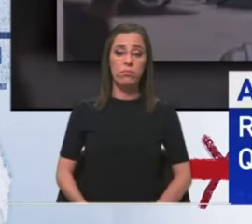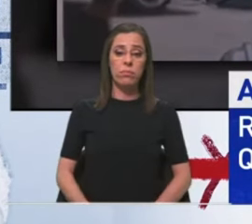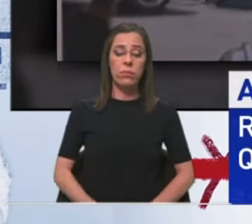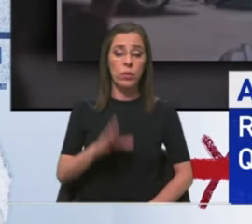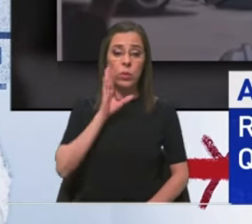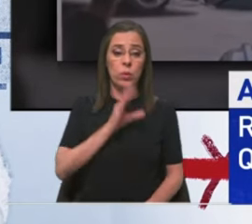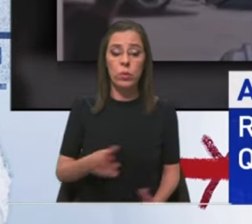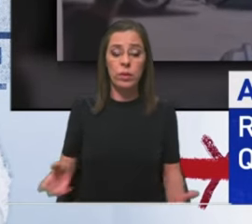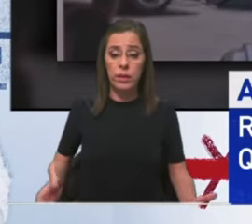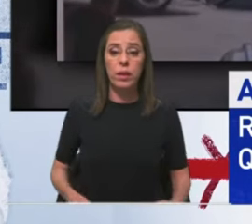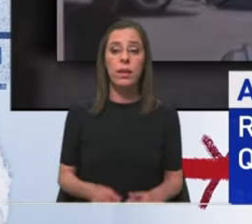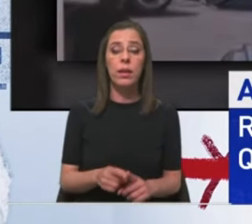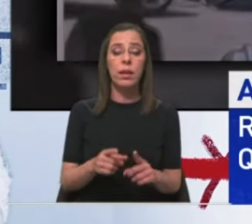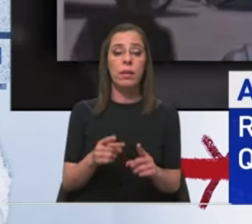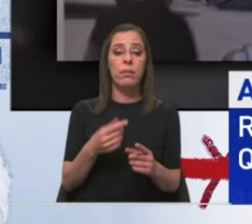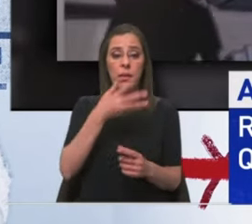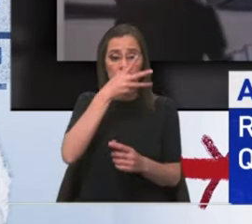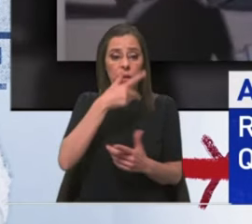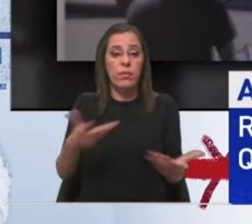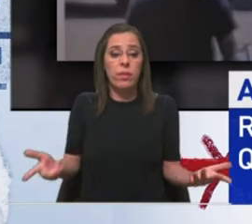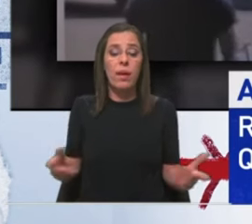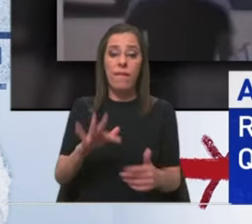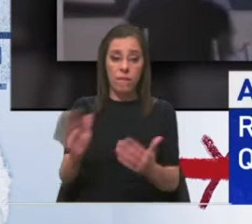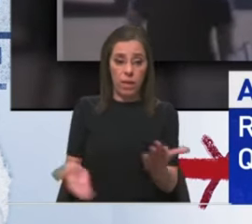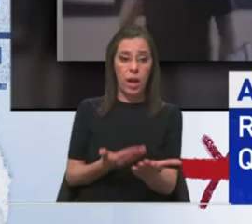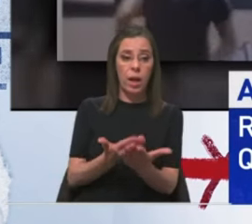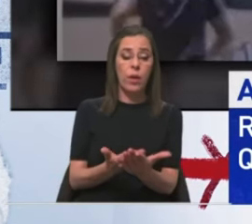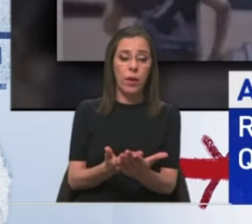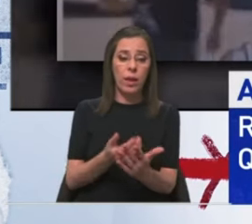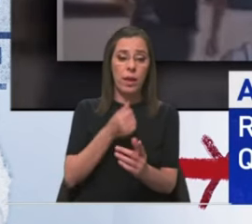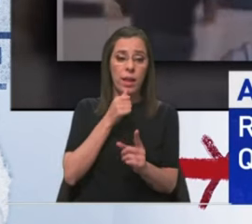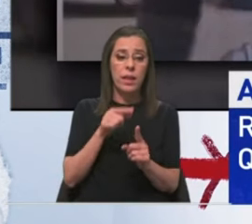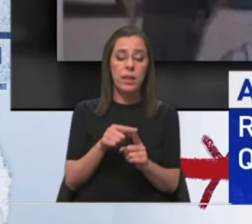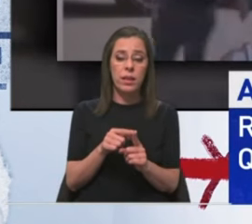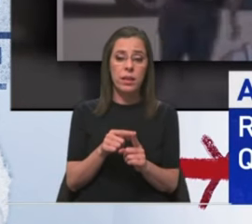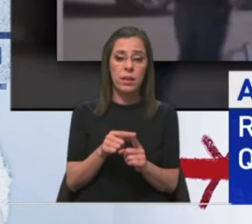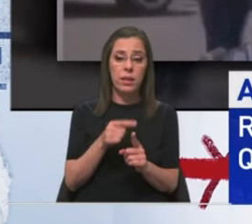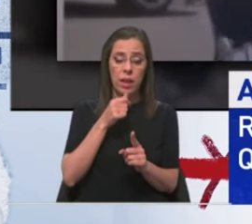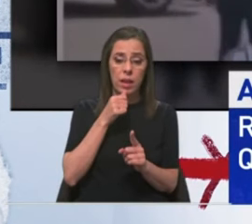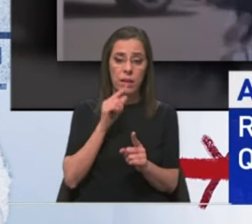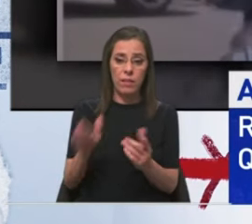Não sei dizer isso. Vai recorrer? Infelizmente não sei. Vai recorrer da sentença,